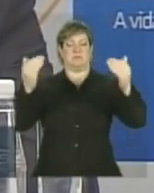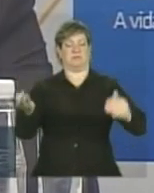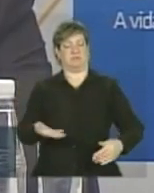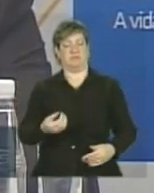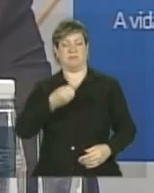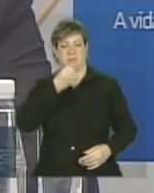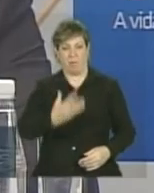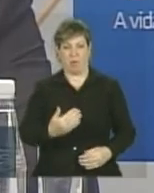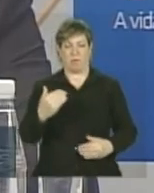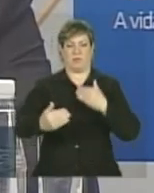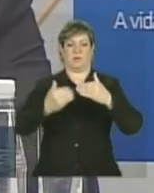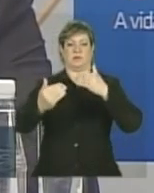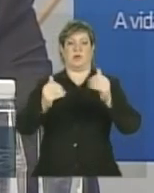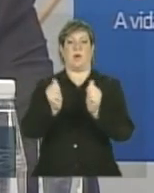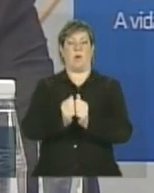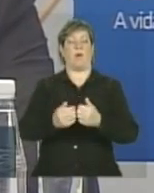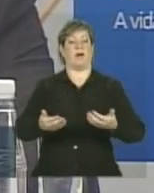processo de crescimento